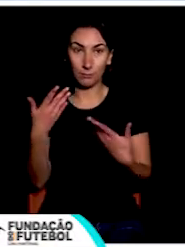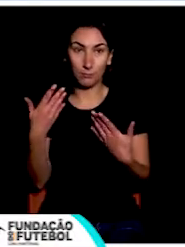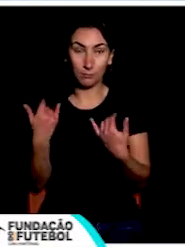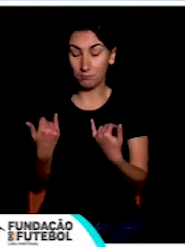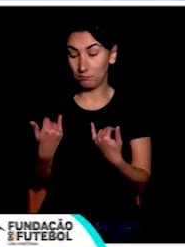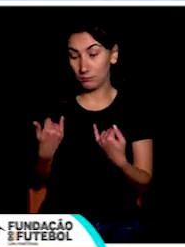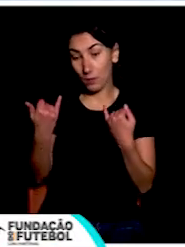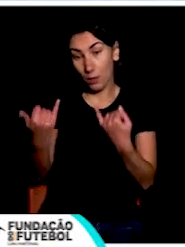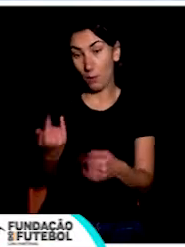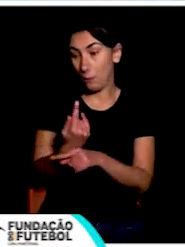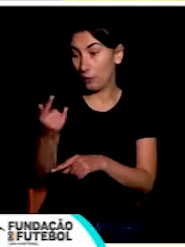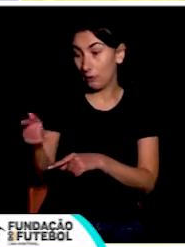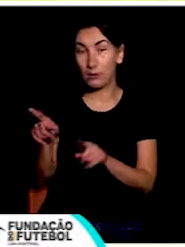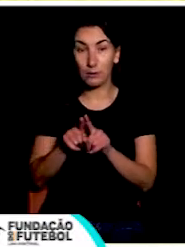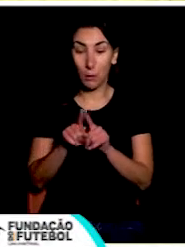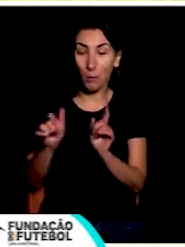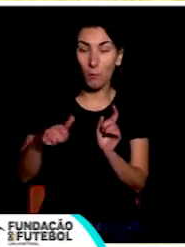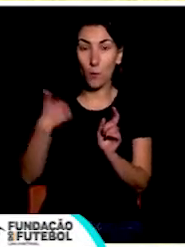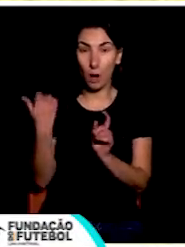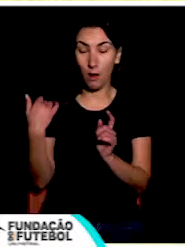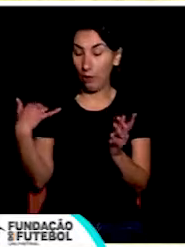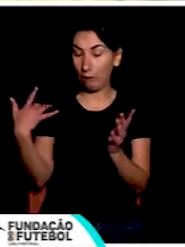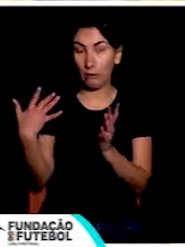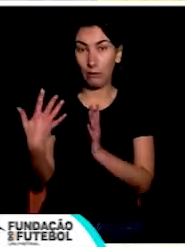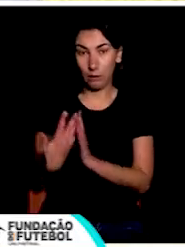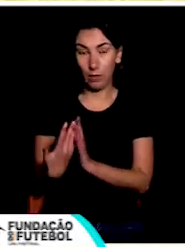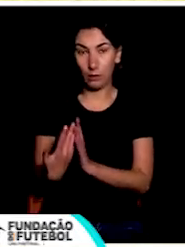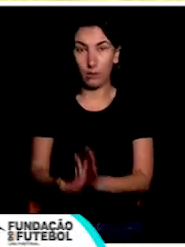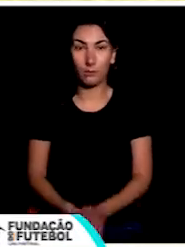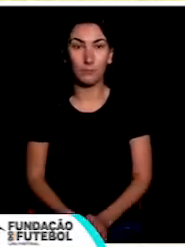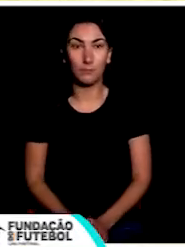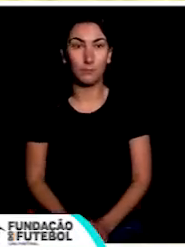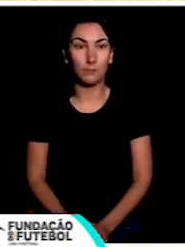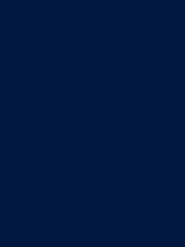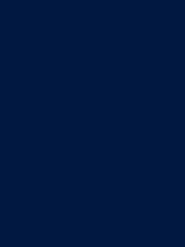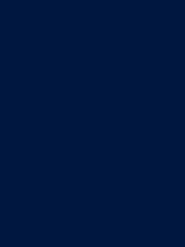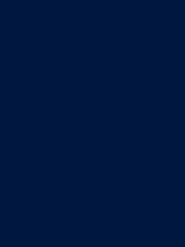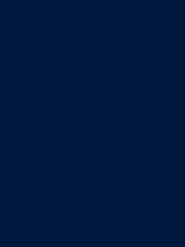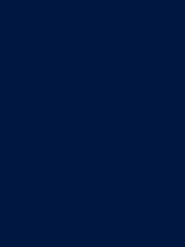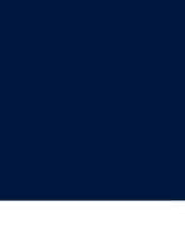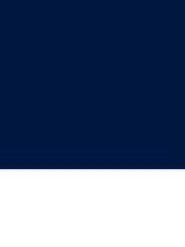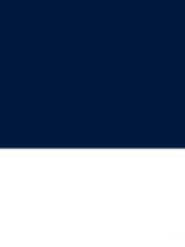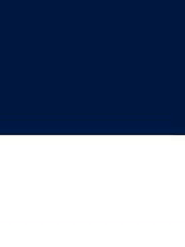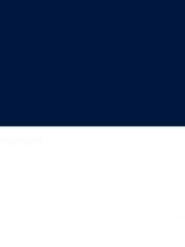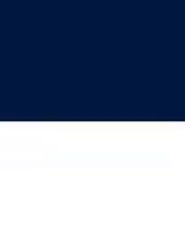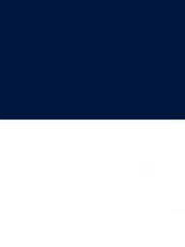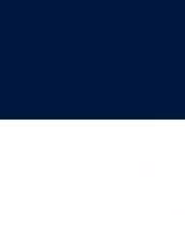verdadeiramente depois eles forem campeões, como têm sido até o momento.